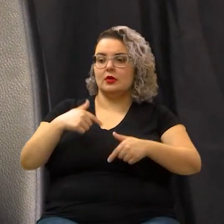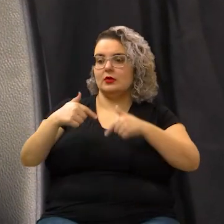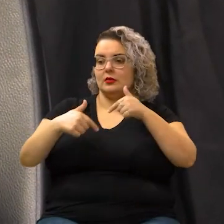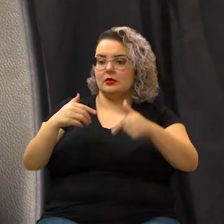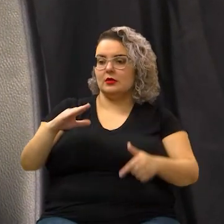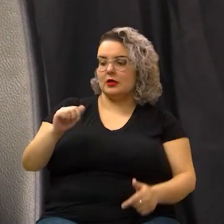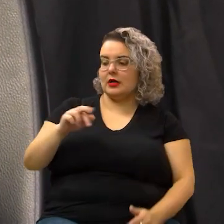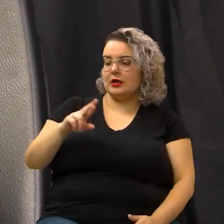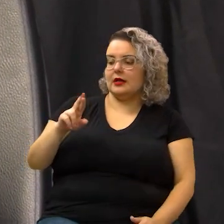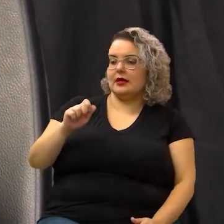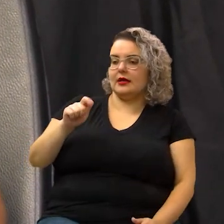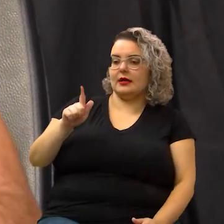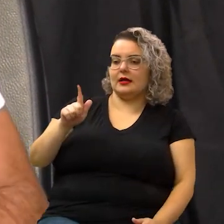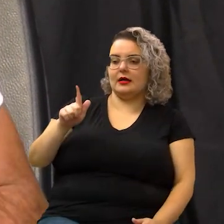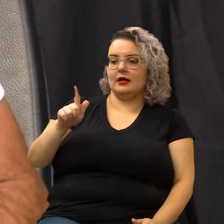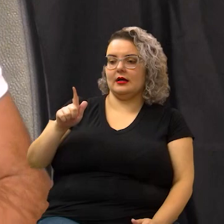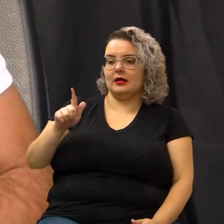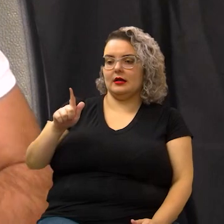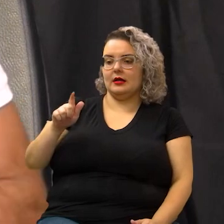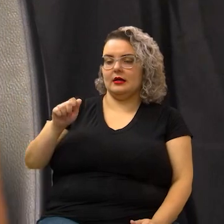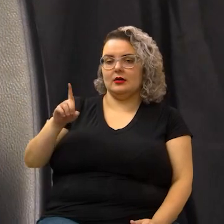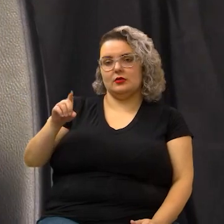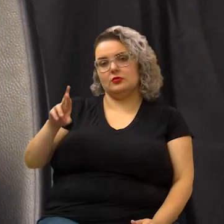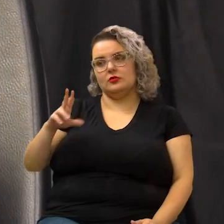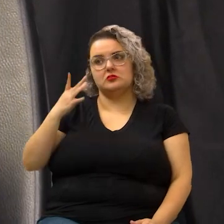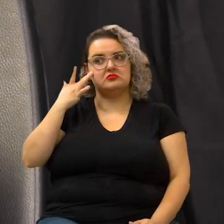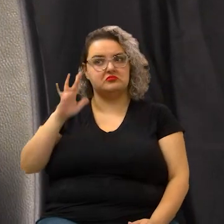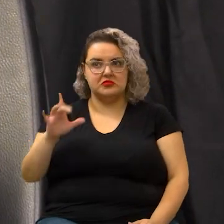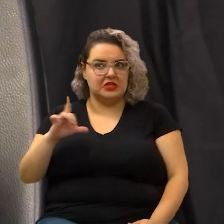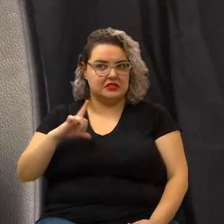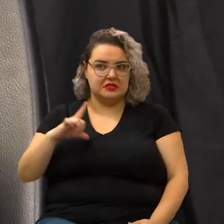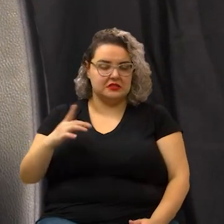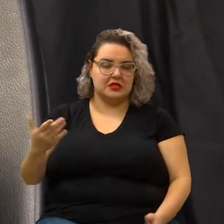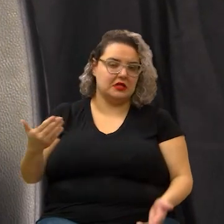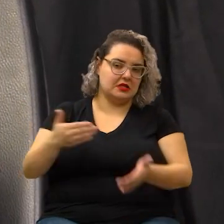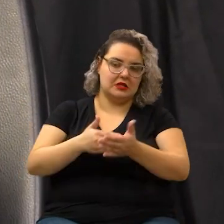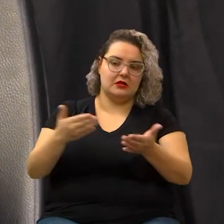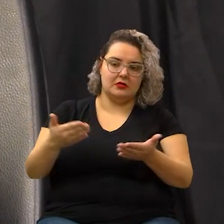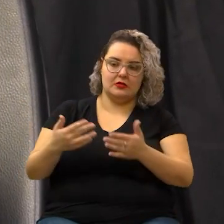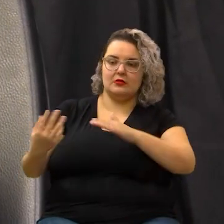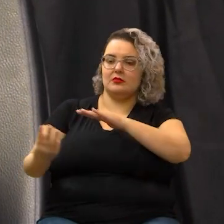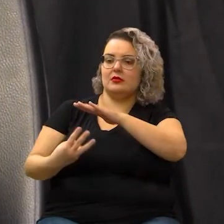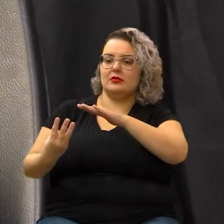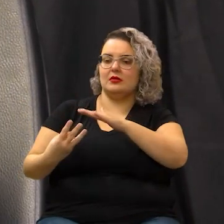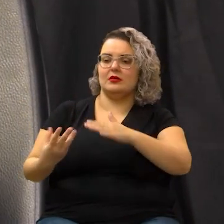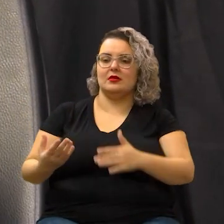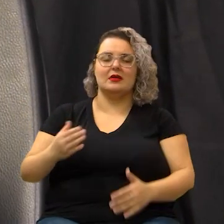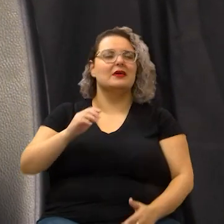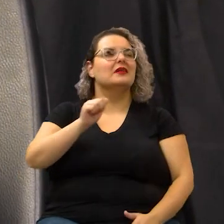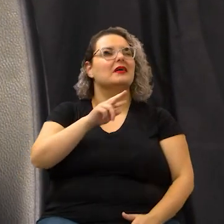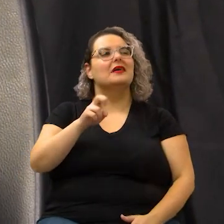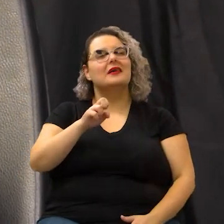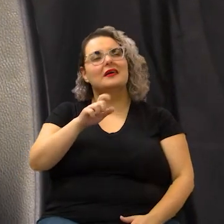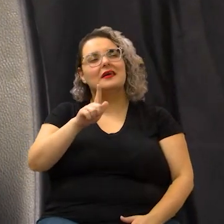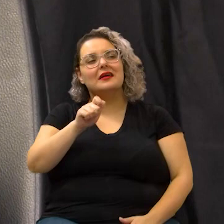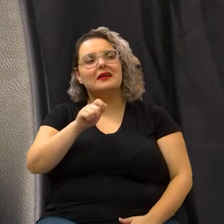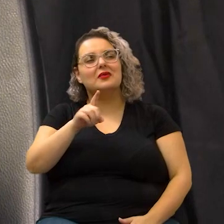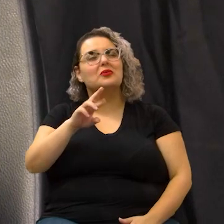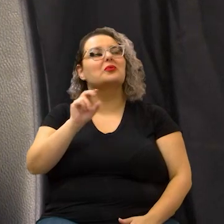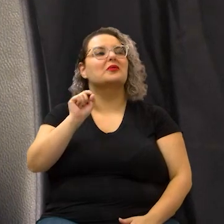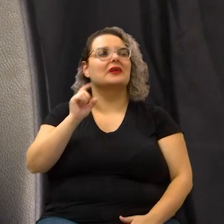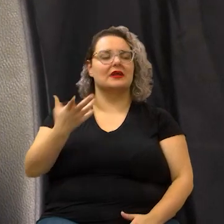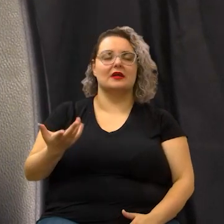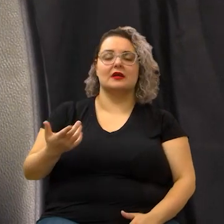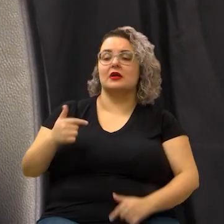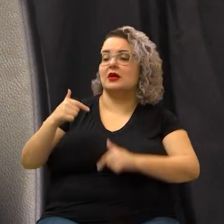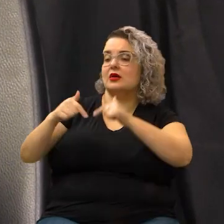trabalhava como carregador. Carregador era uma profissão que eu acho que não sei se tem ainda até hoje, mas é terceirizado. Que é carregador, tipo,